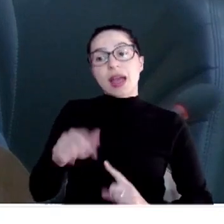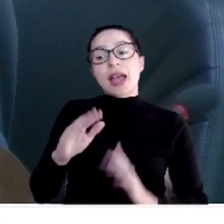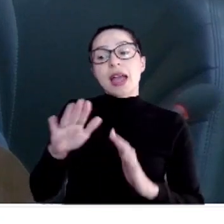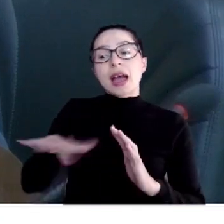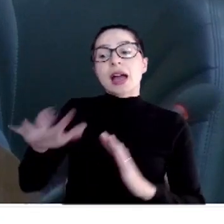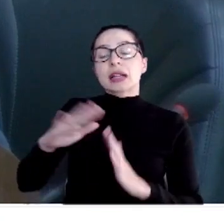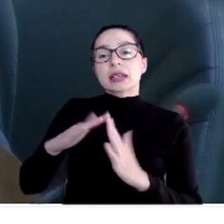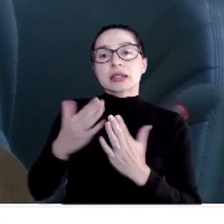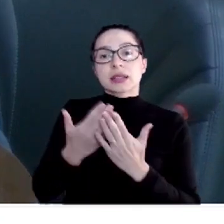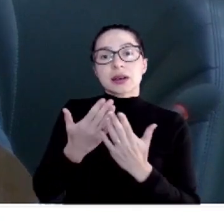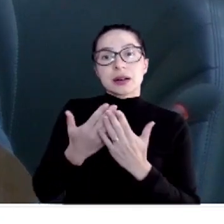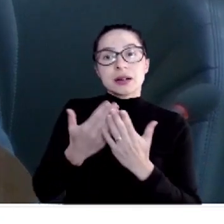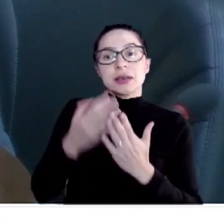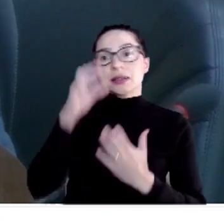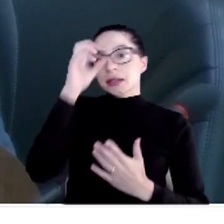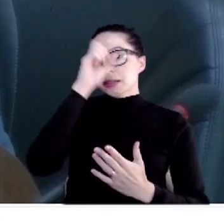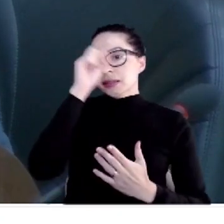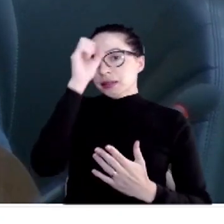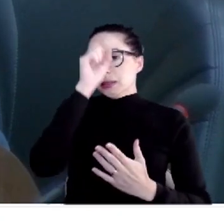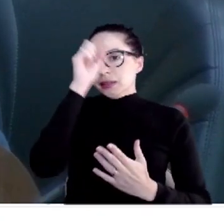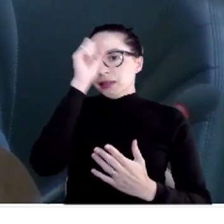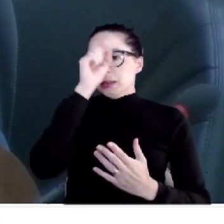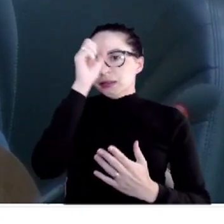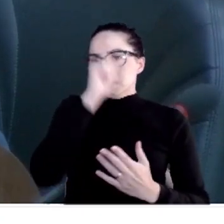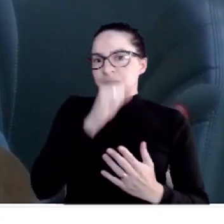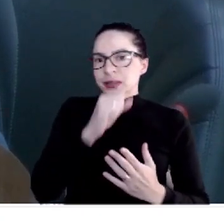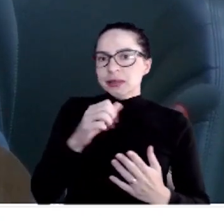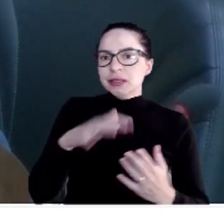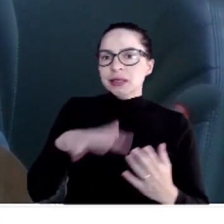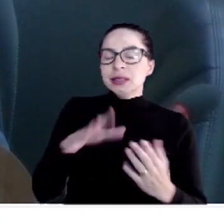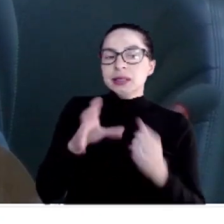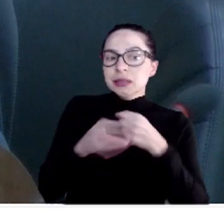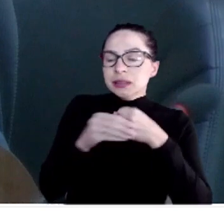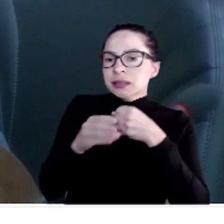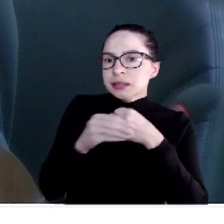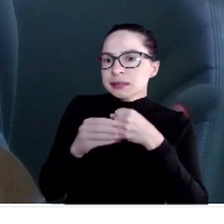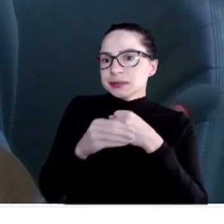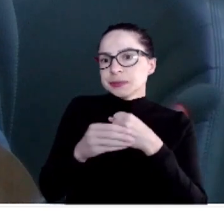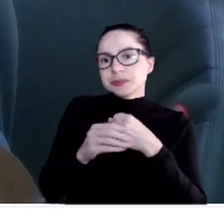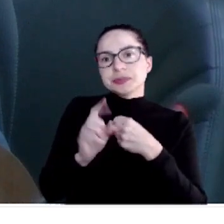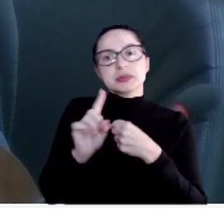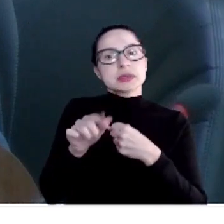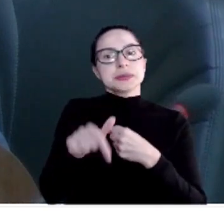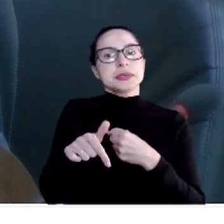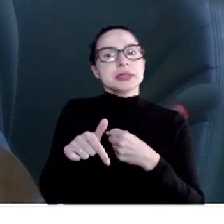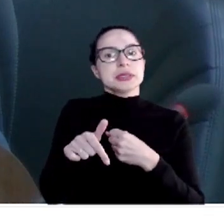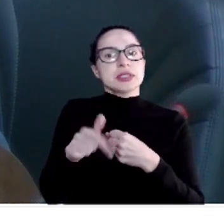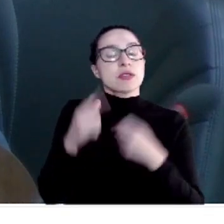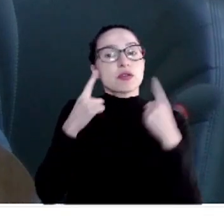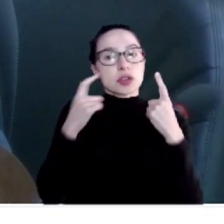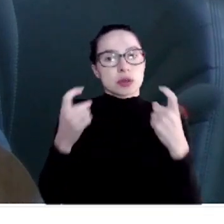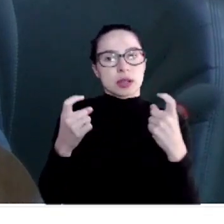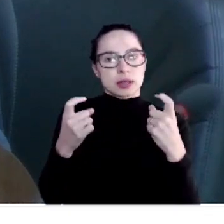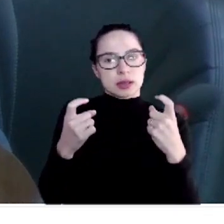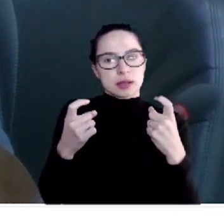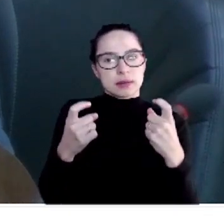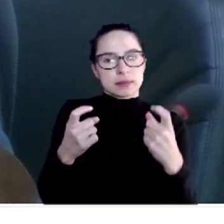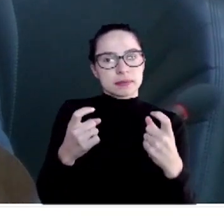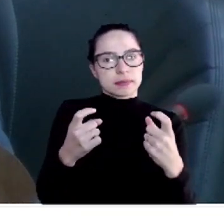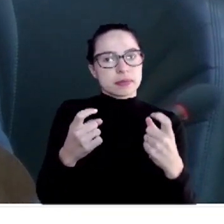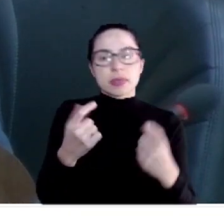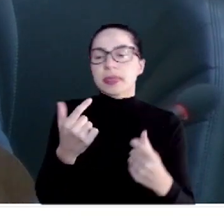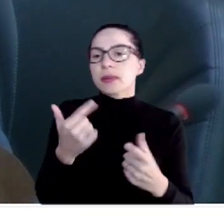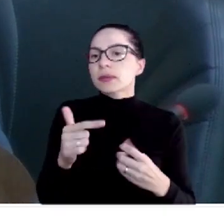de aprendizagem, um campo de conhecimento, e não um campo de violência. Não existe